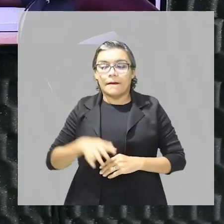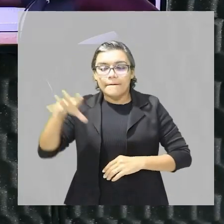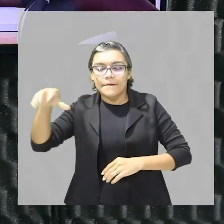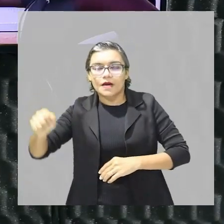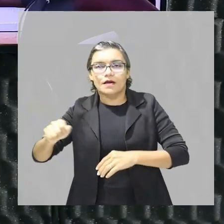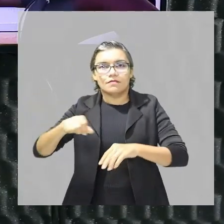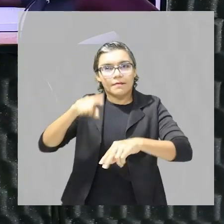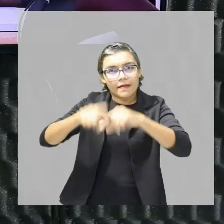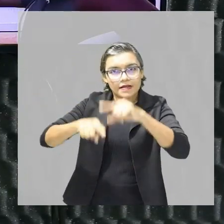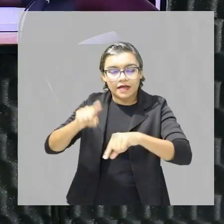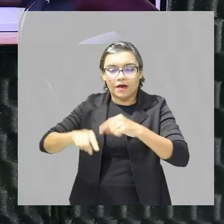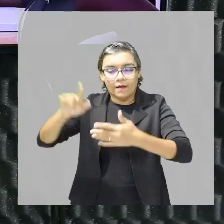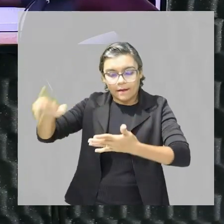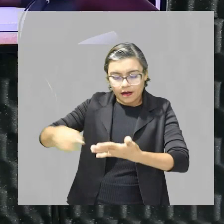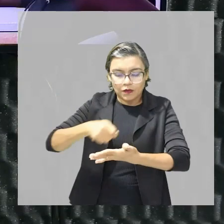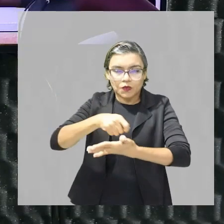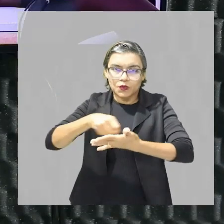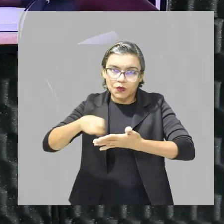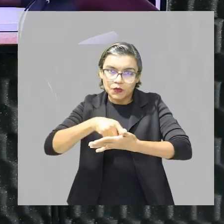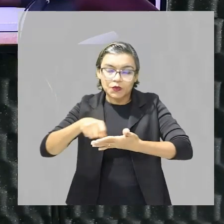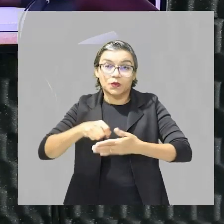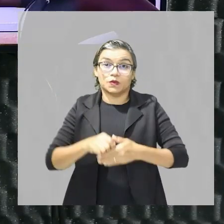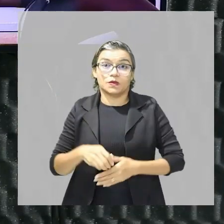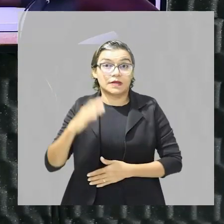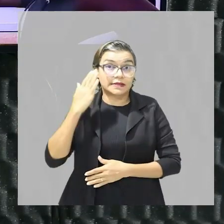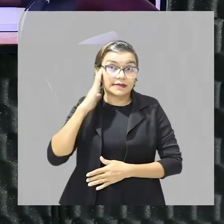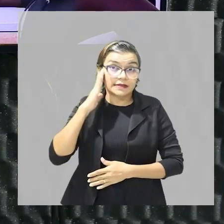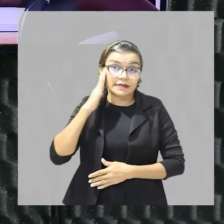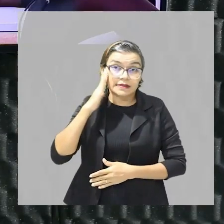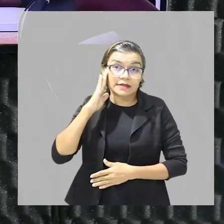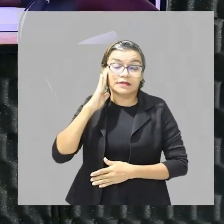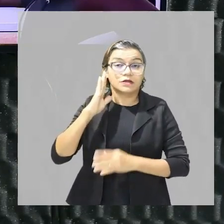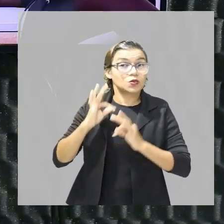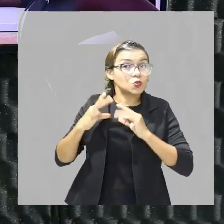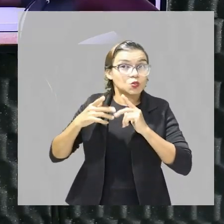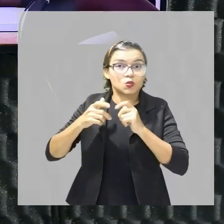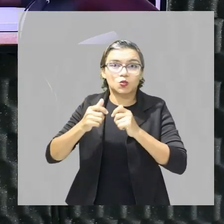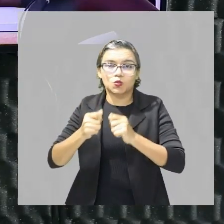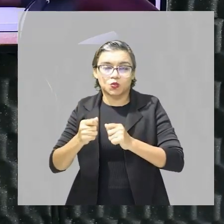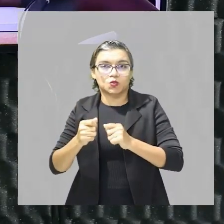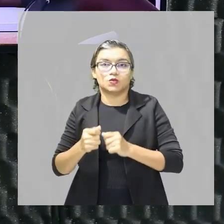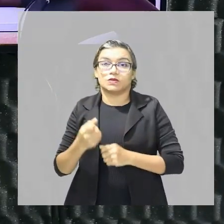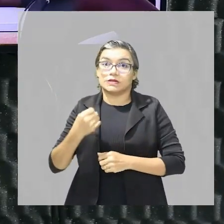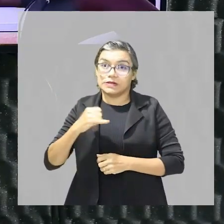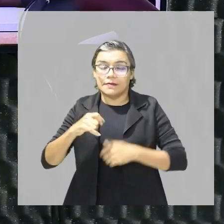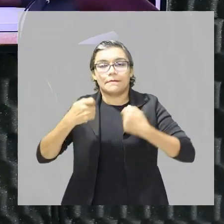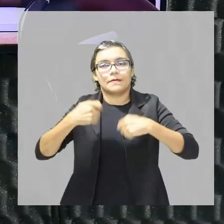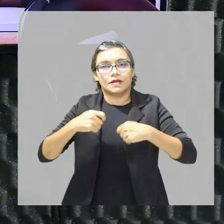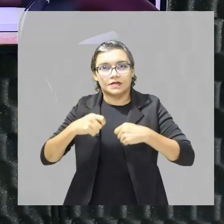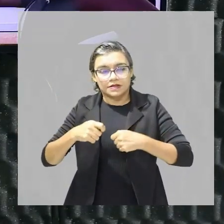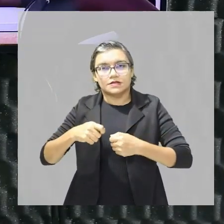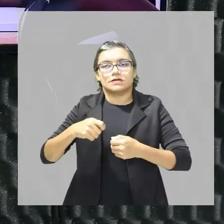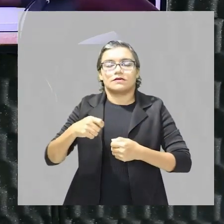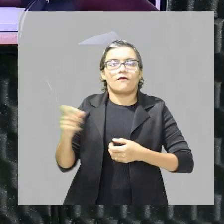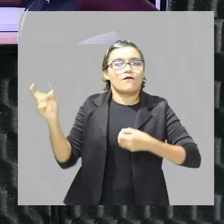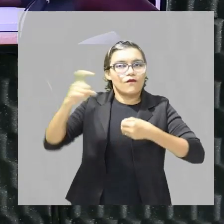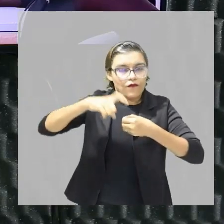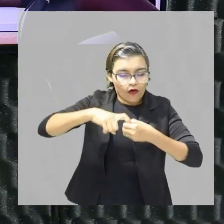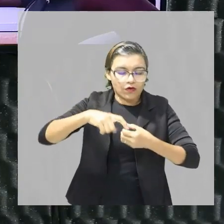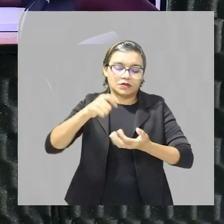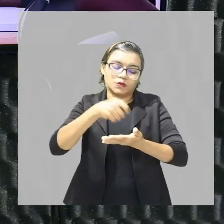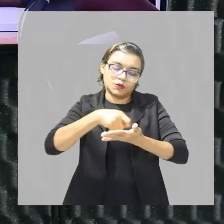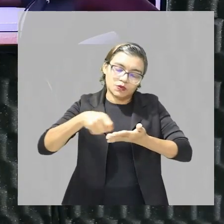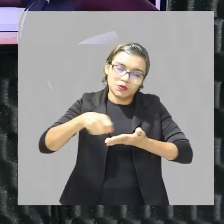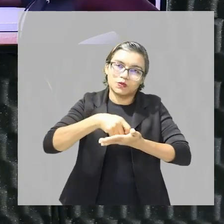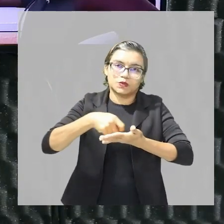necessário Entenda como tudo vai ser processado anote se preciso volte várias vezes é importante que